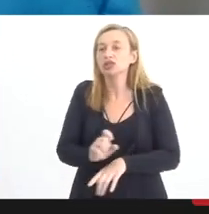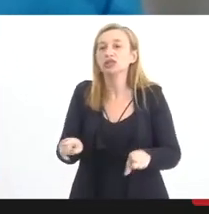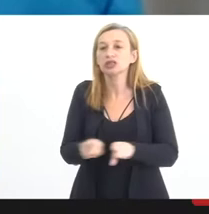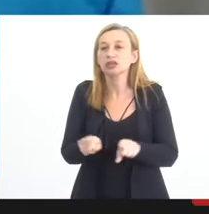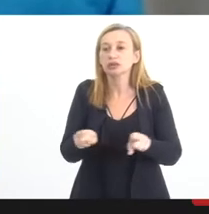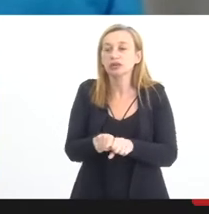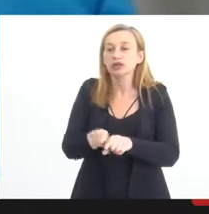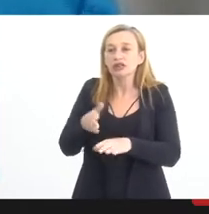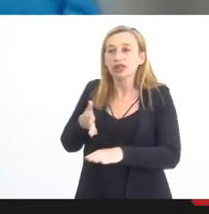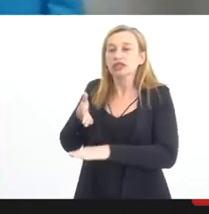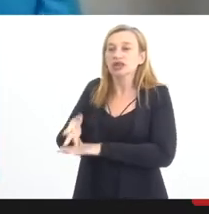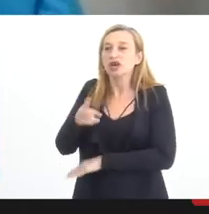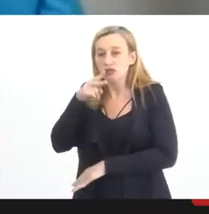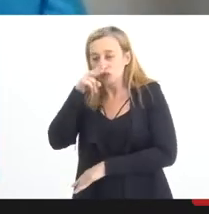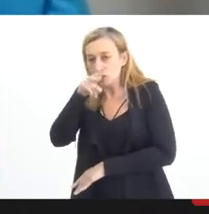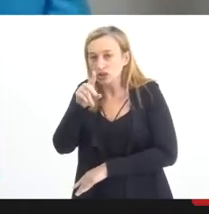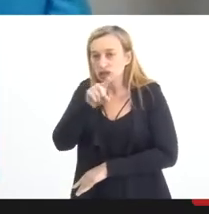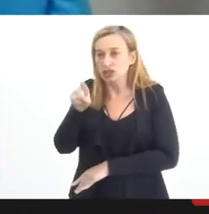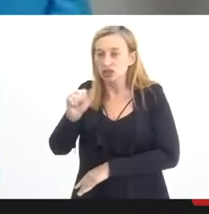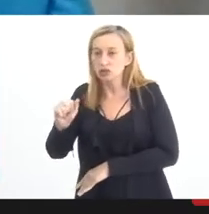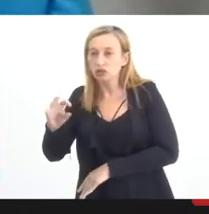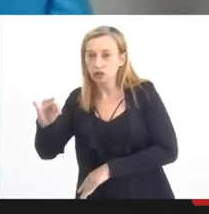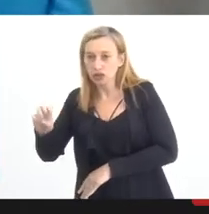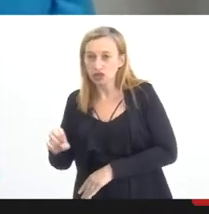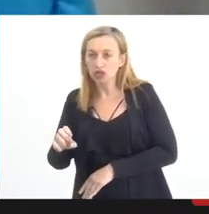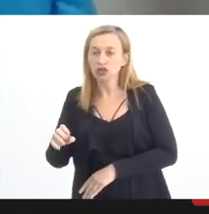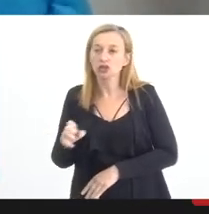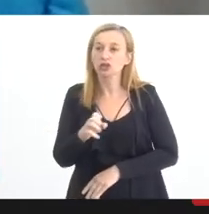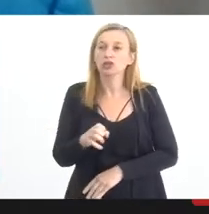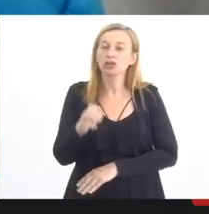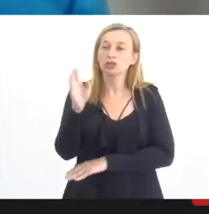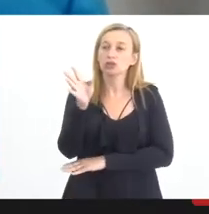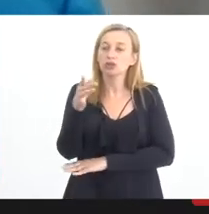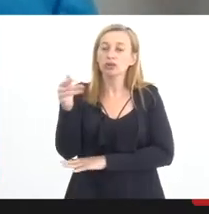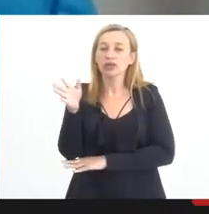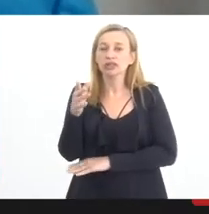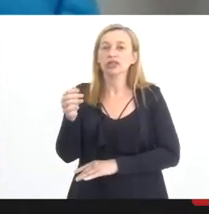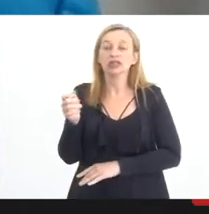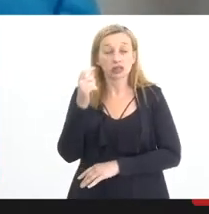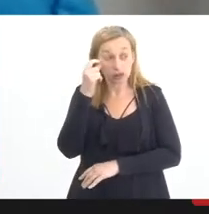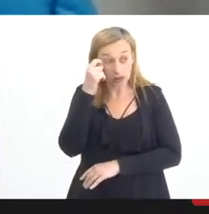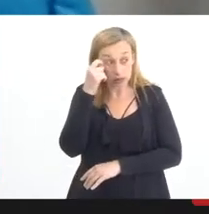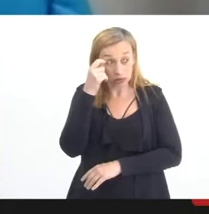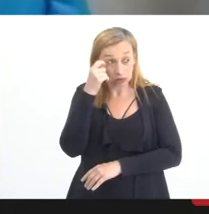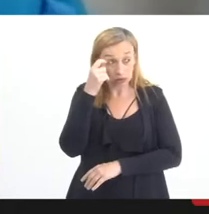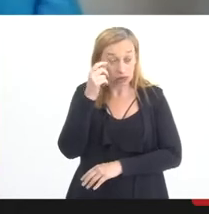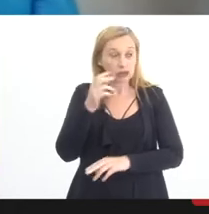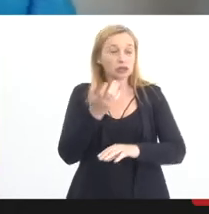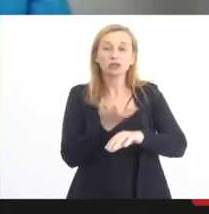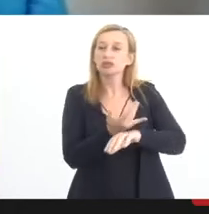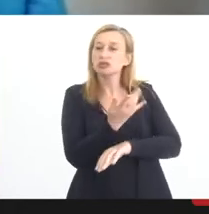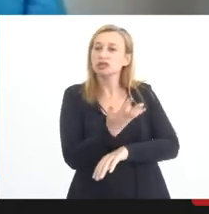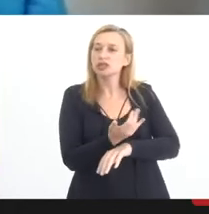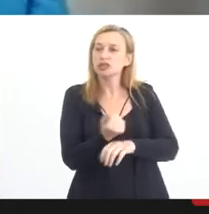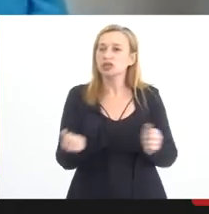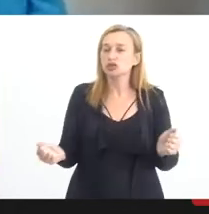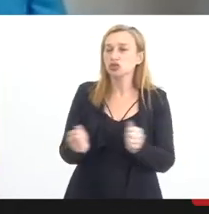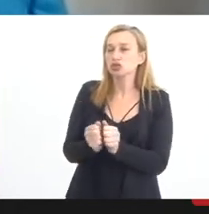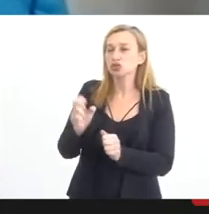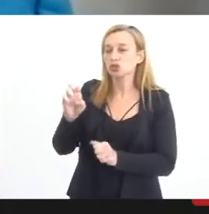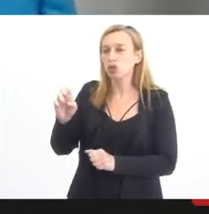entrar forte na Zona Oeste, com a bandeira unificada da UERJ e da UESO, com